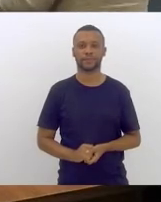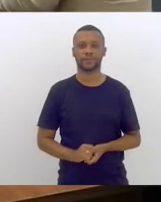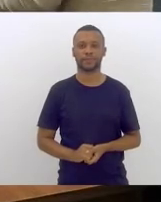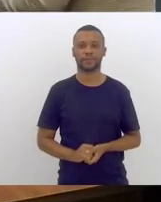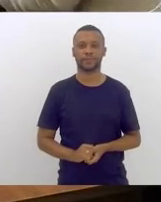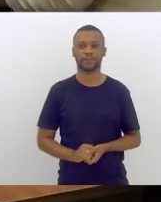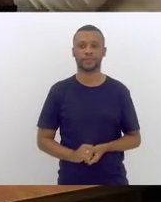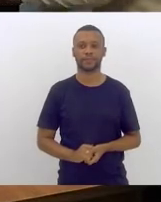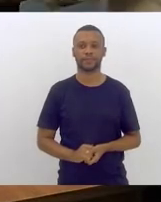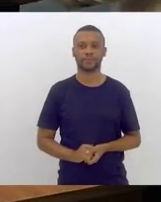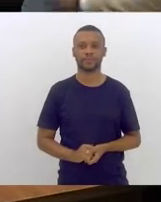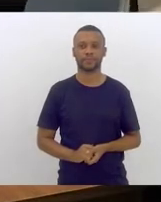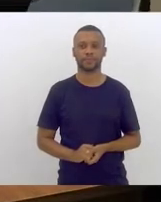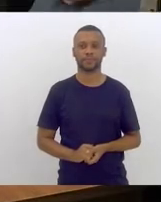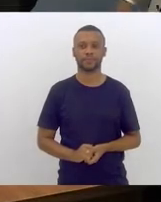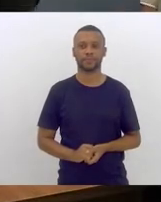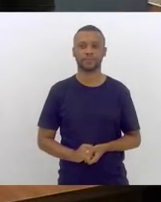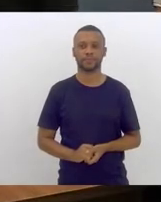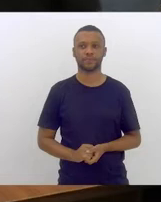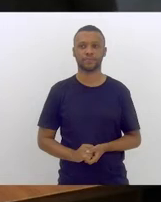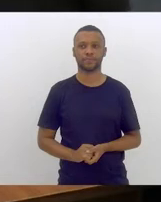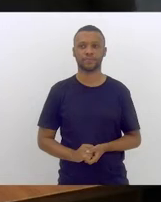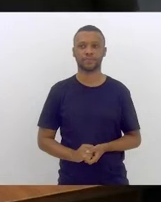Deputado Luiz Paulo.